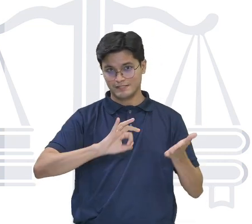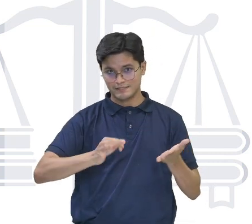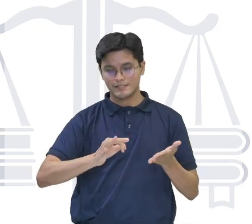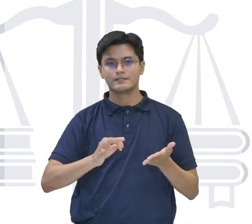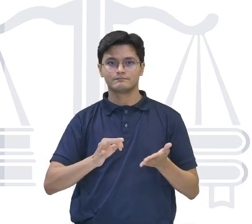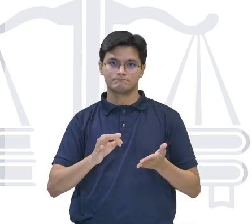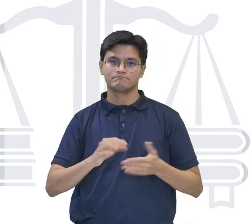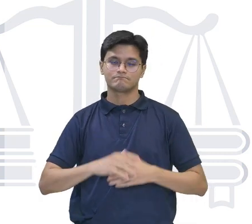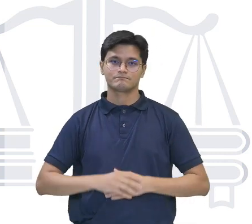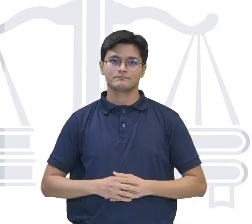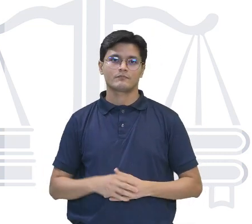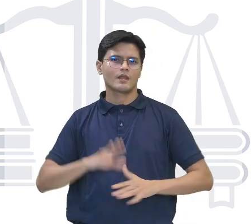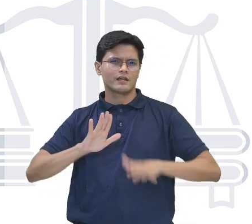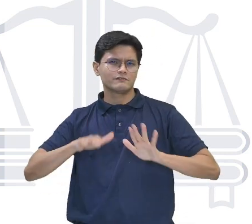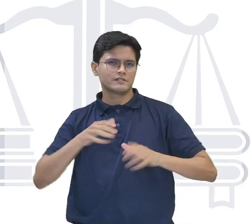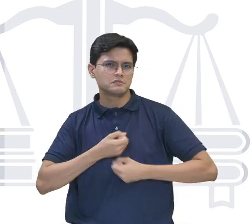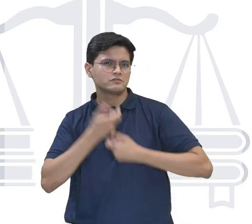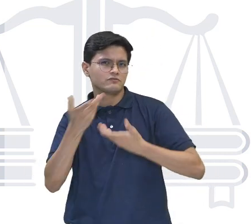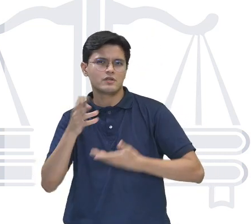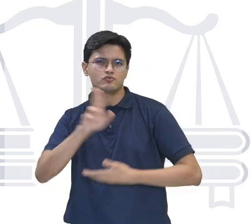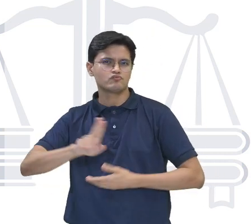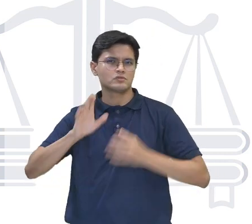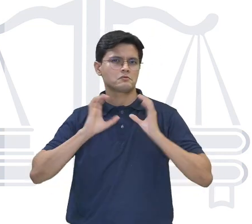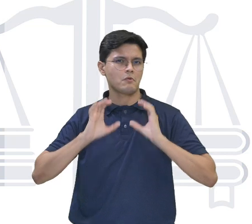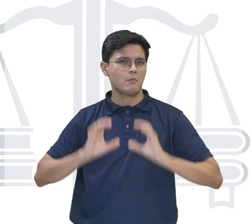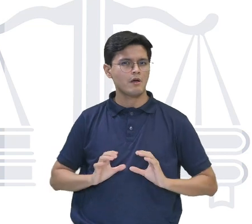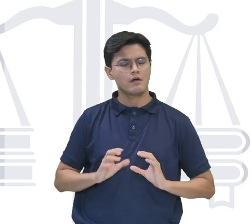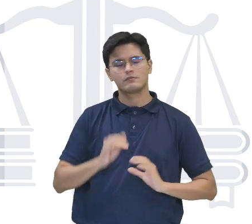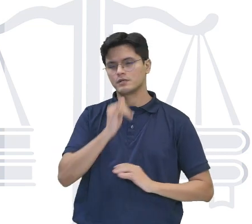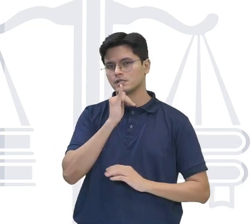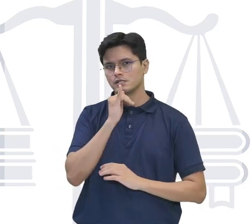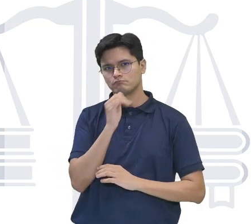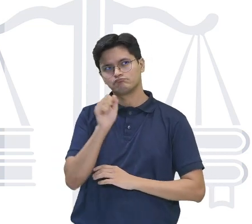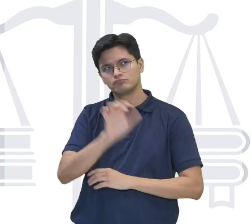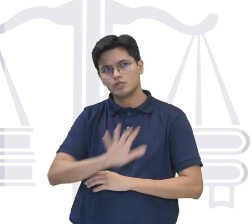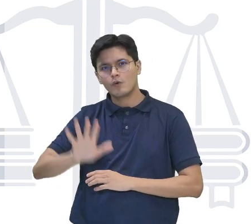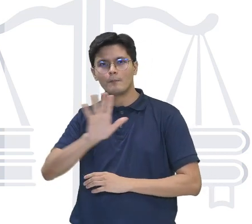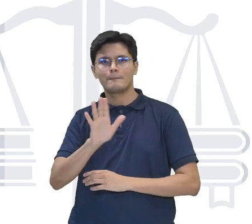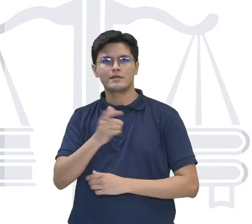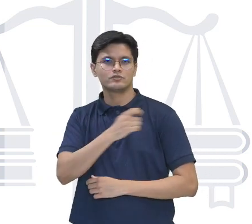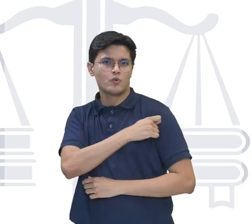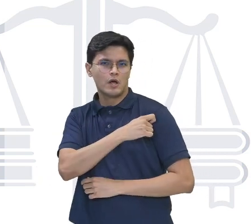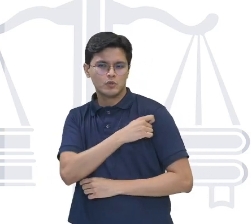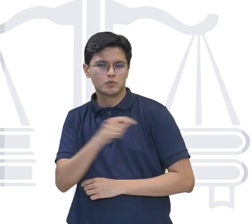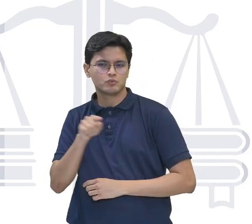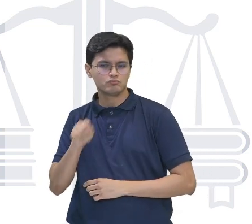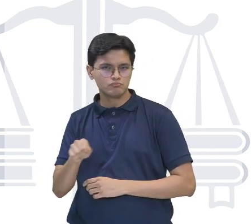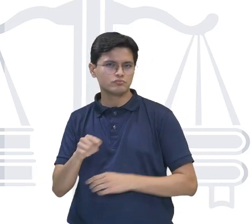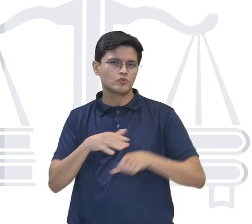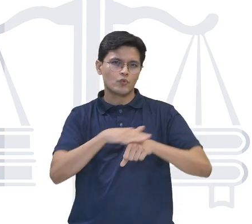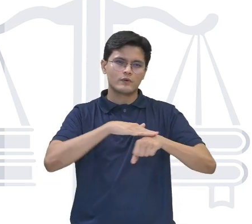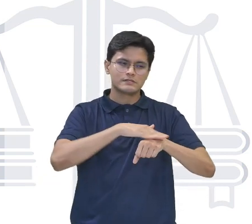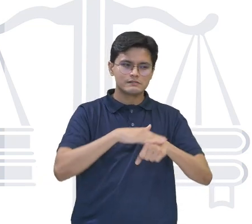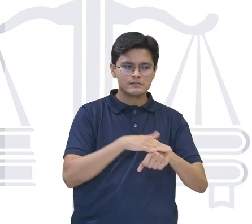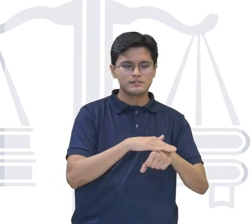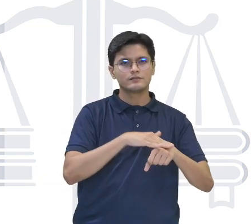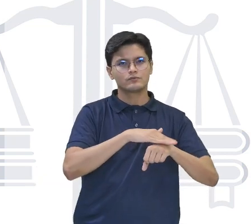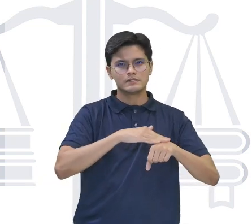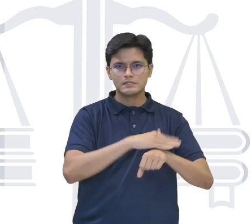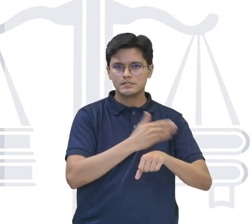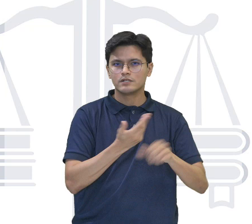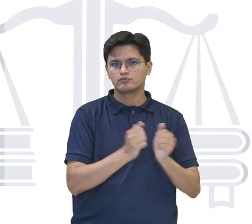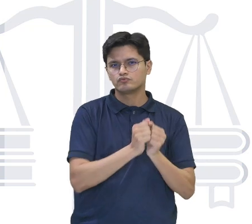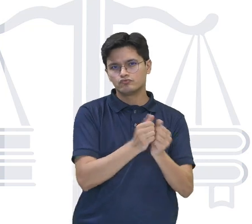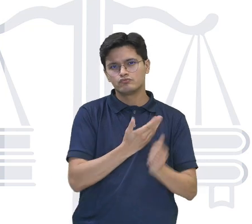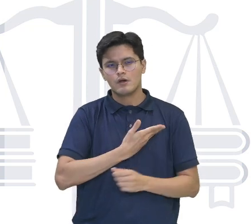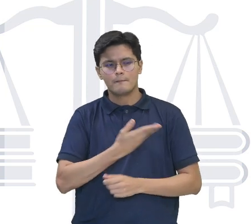comportamento. Normalmente, esse estudante, ele sempre vai estar conversando com o colega sobre a tarefa, né, querendo